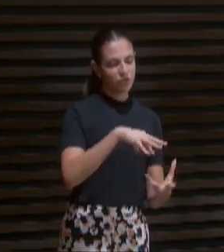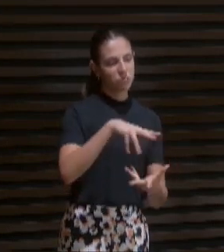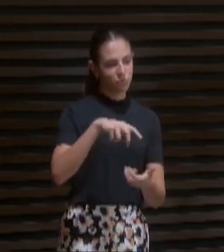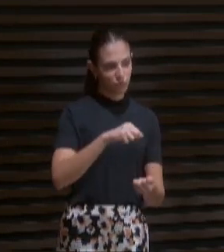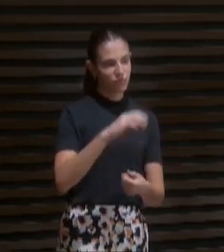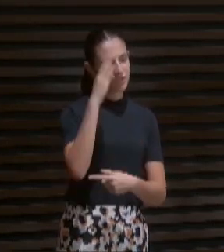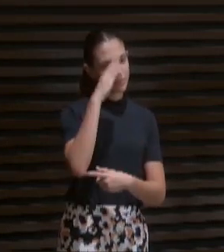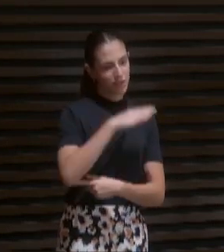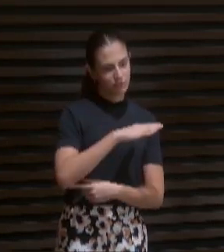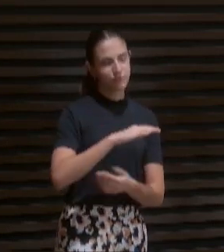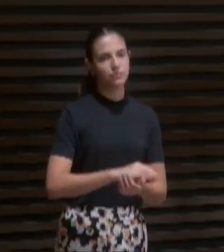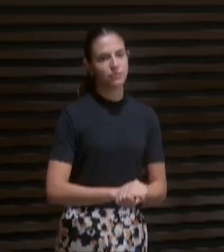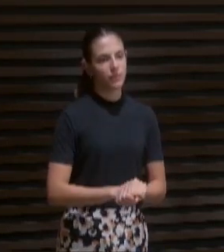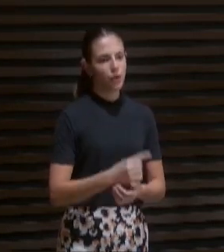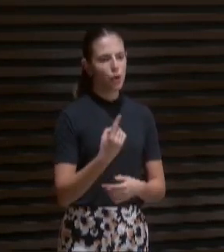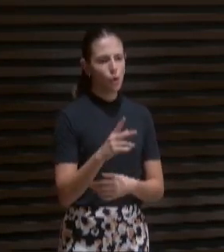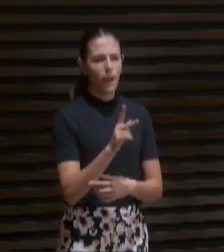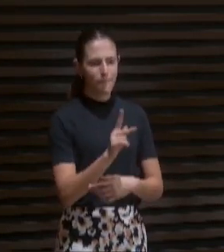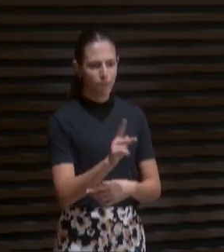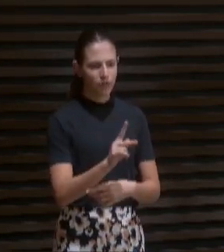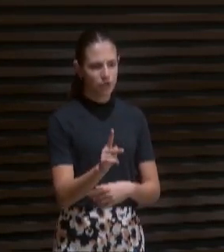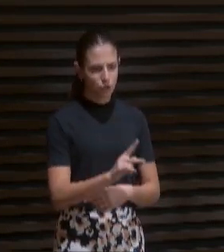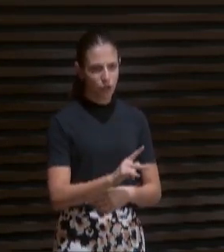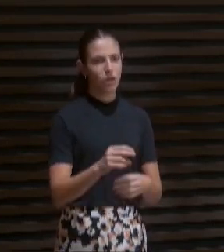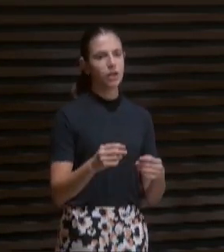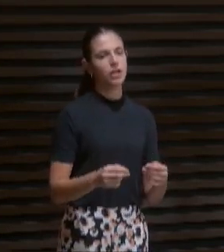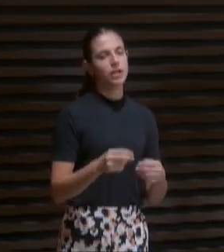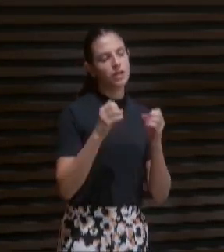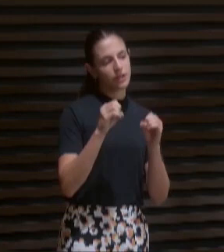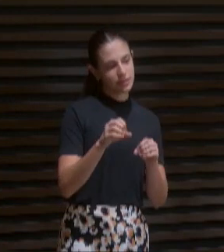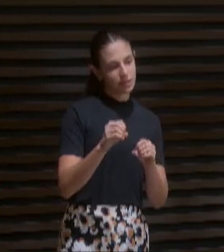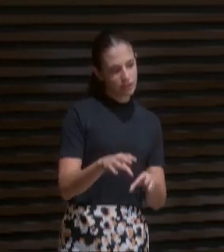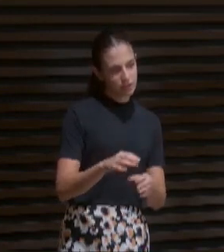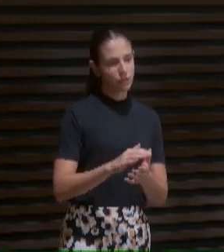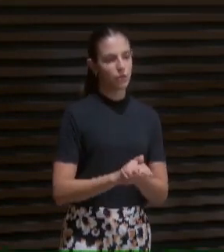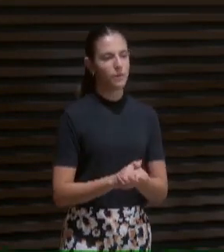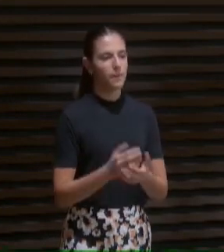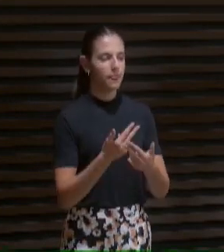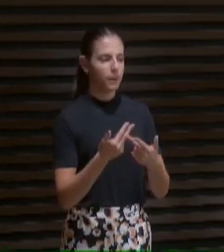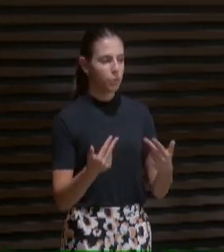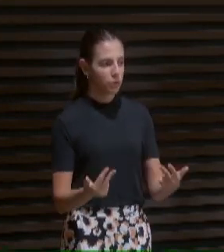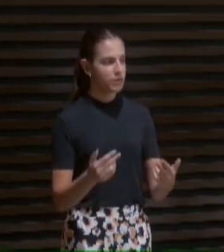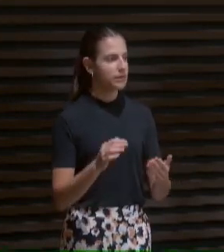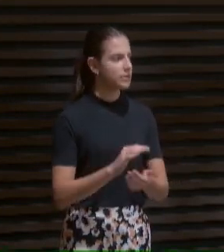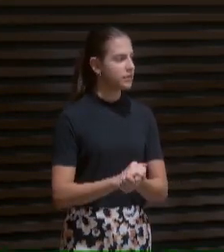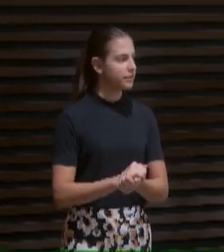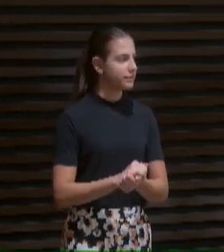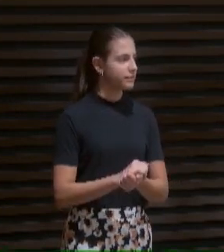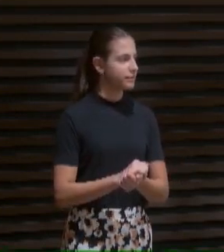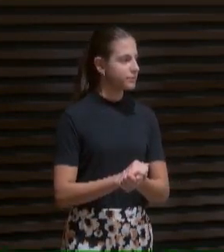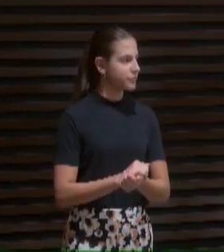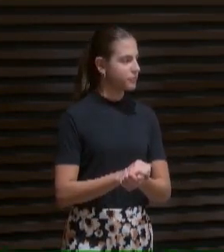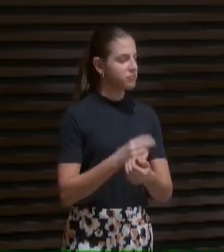um professor, lá, eu acho que é Angola, né? Angola, um professor, um doutor, sendo